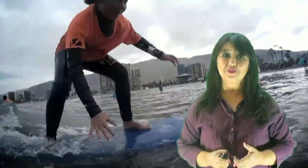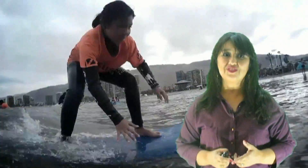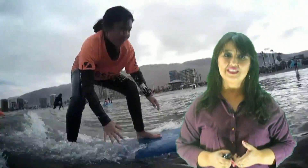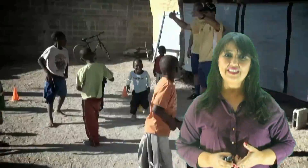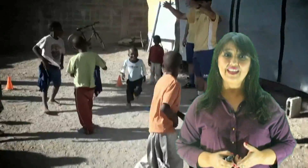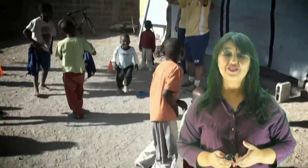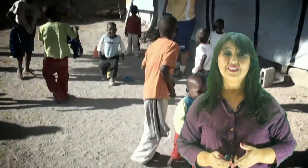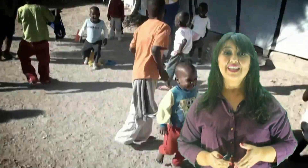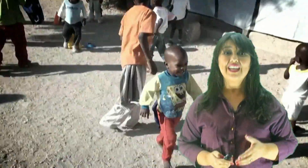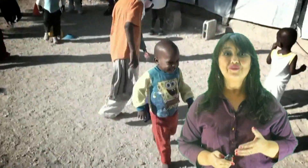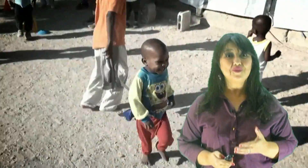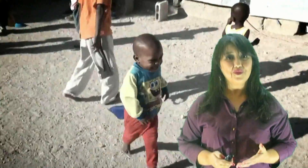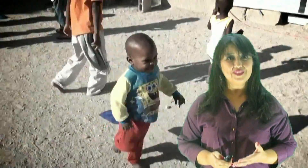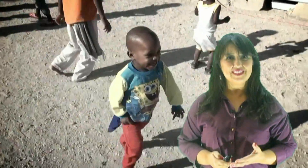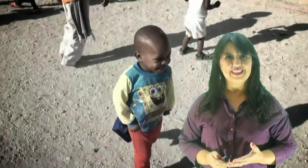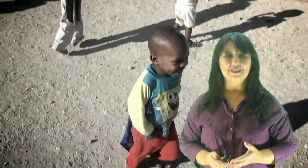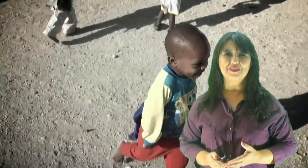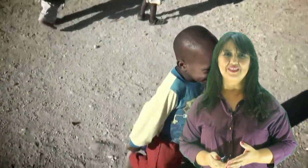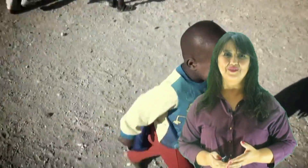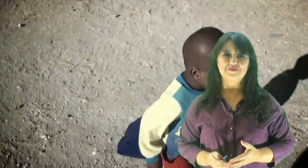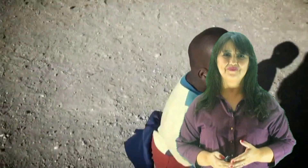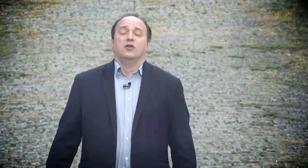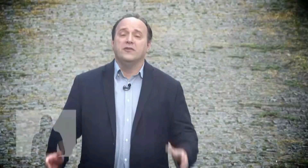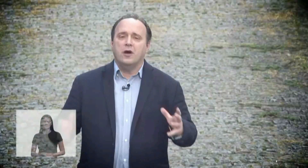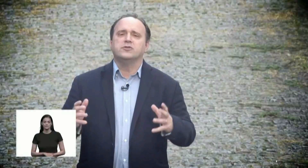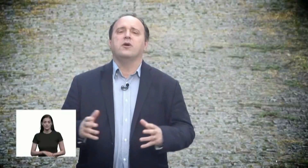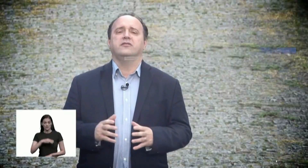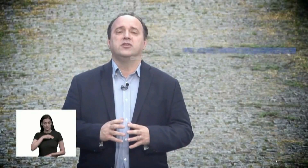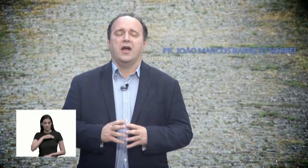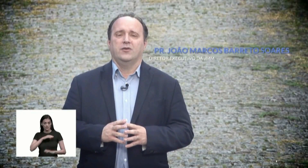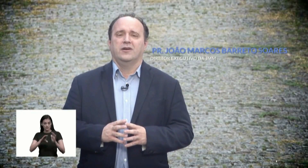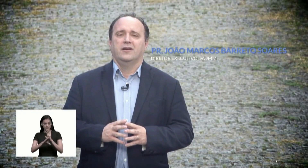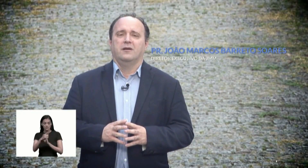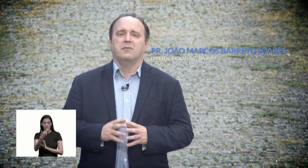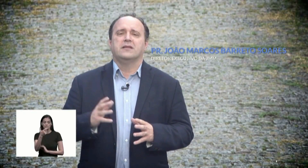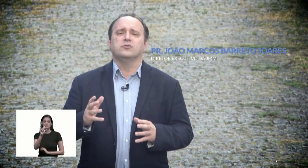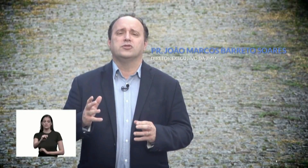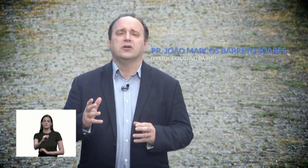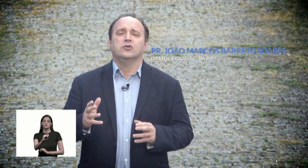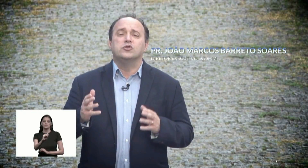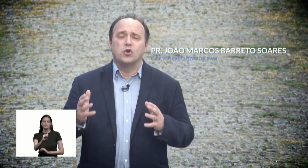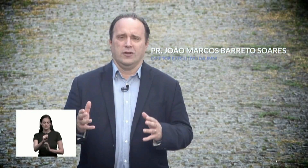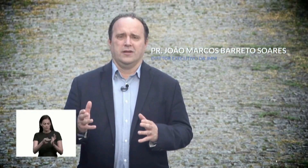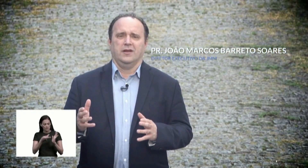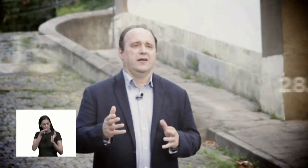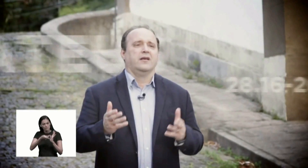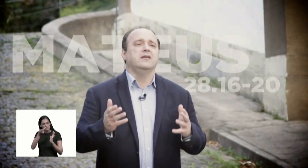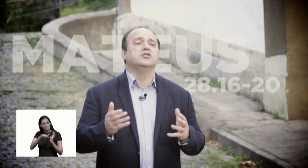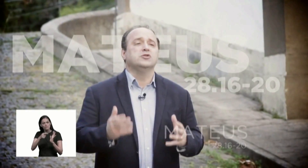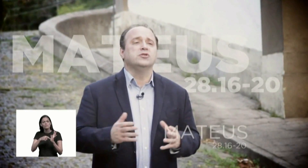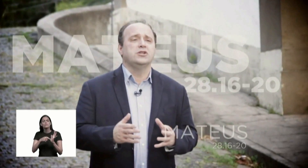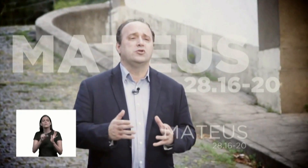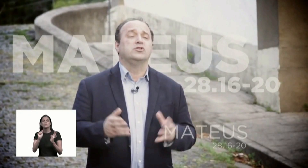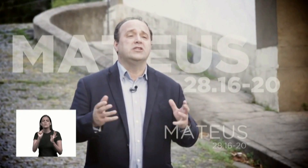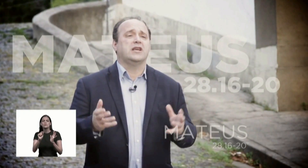de 2017. Envolva-se nessa missão. No final do seu Evangelho, Mateus nos conta